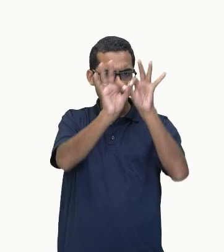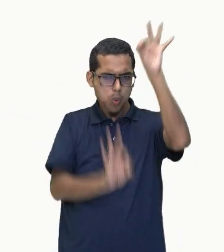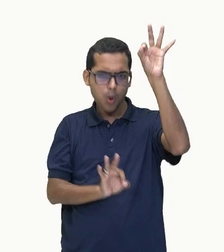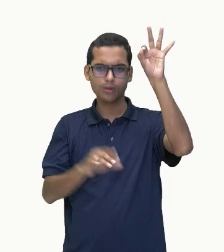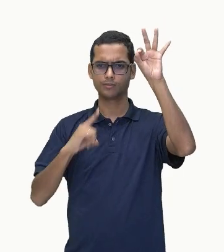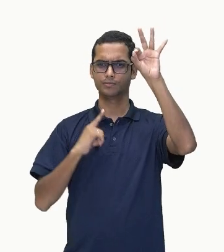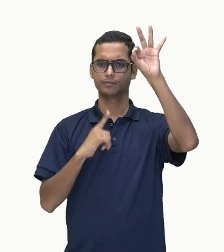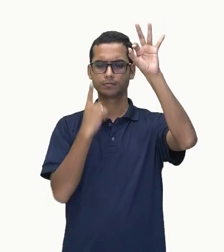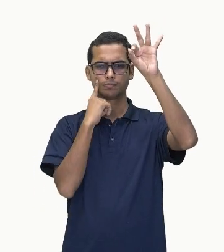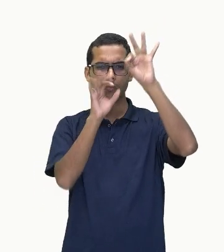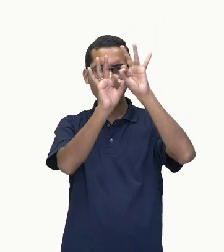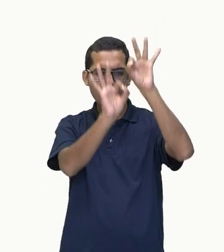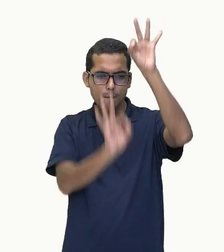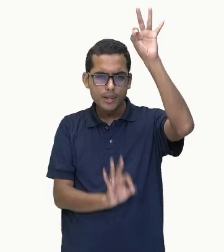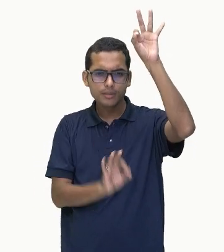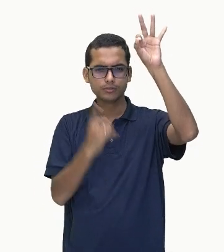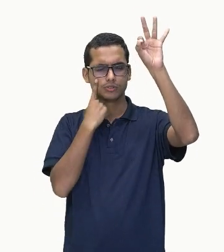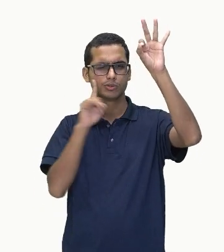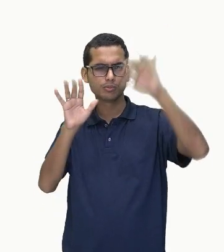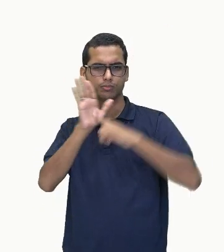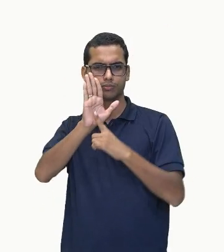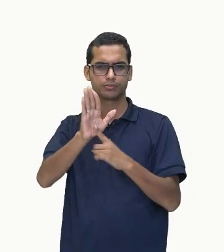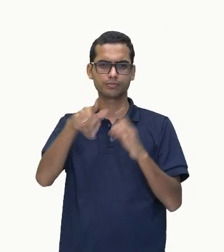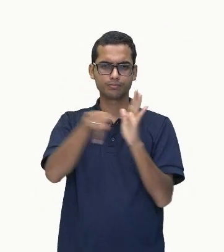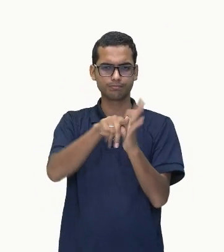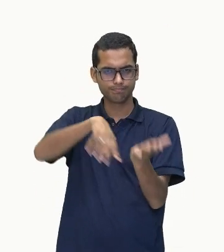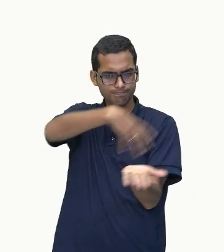metros, ok?